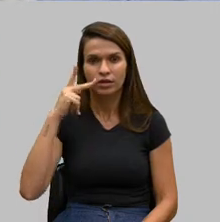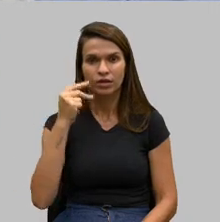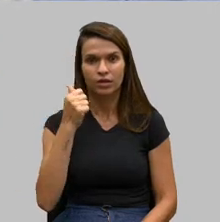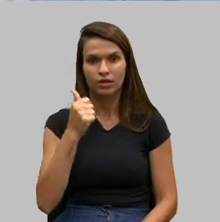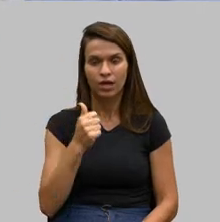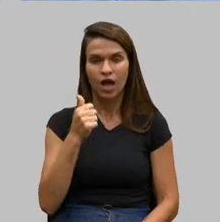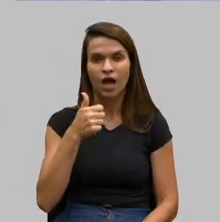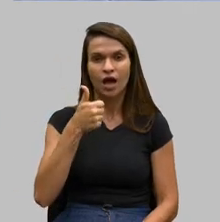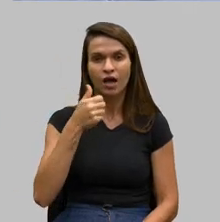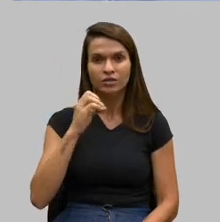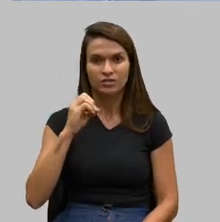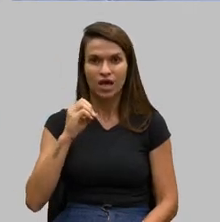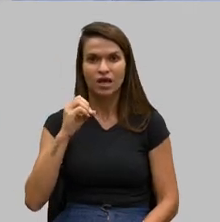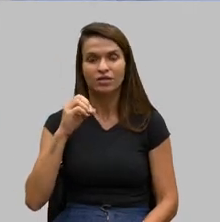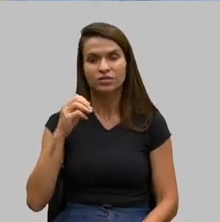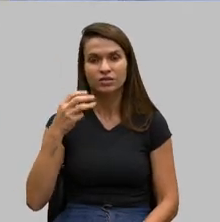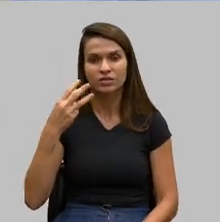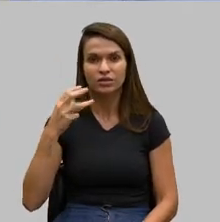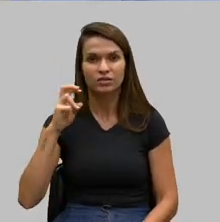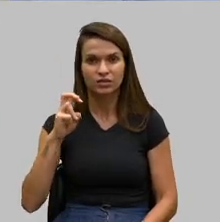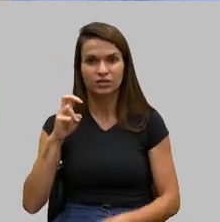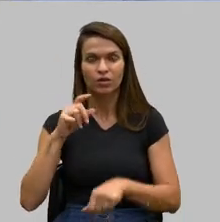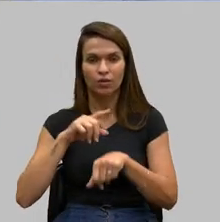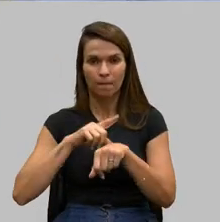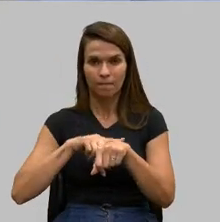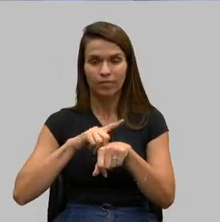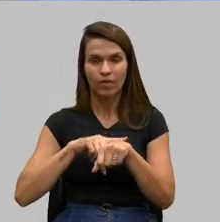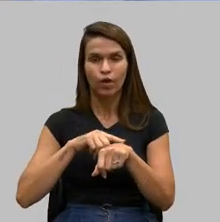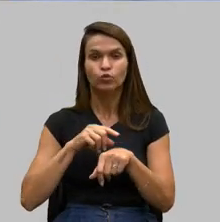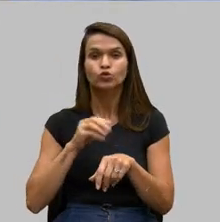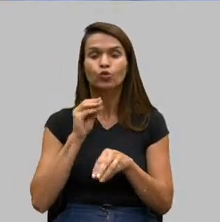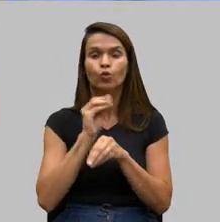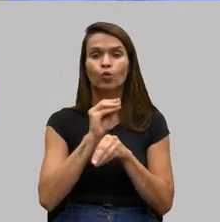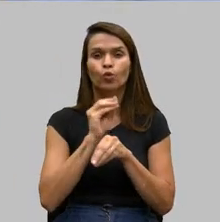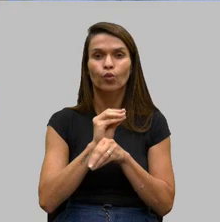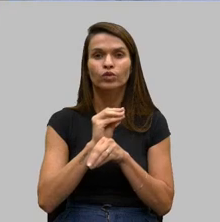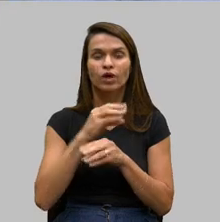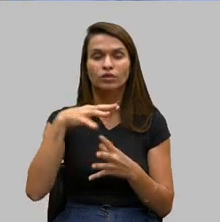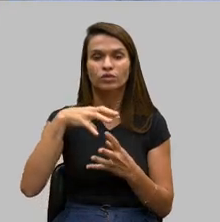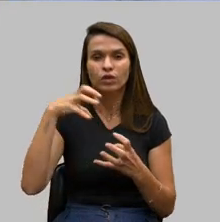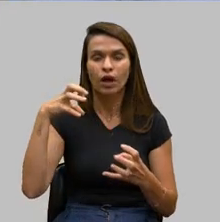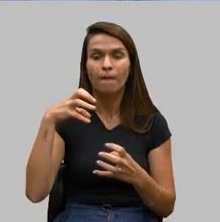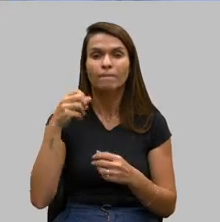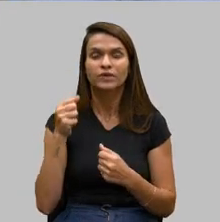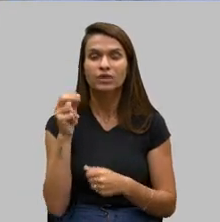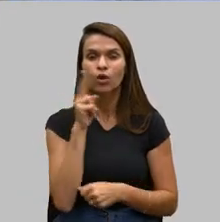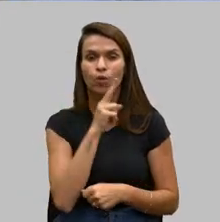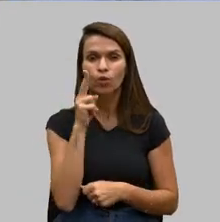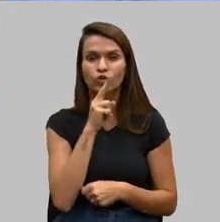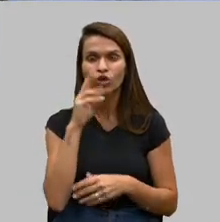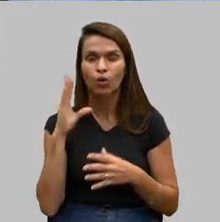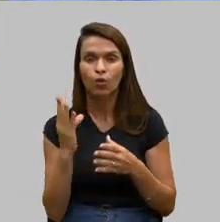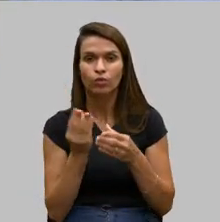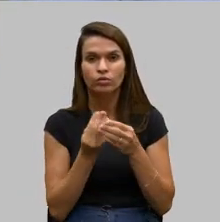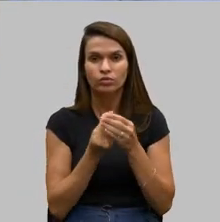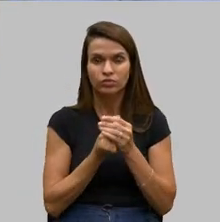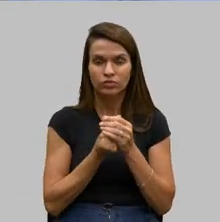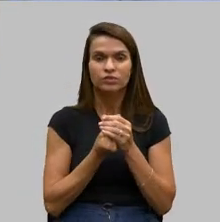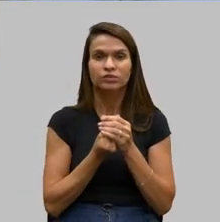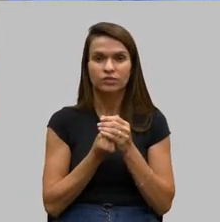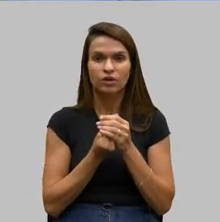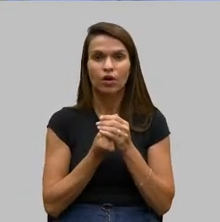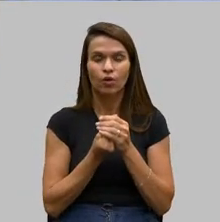enviou a mensagem dizendo que o cuidado com os idosos se faz urgente necessário com a inclusão do atendimento home care